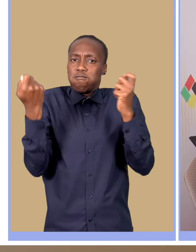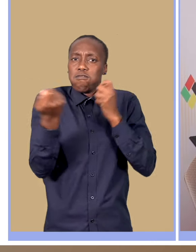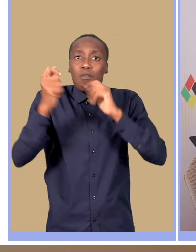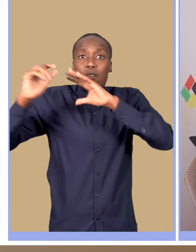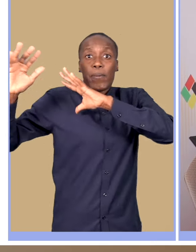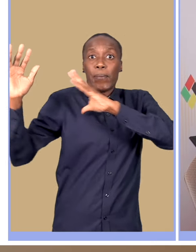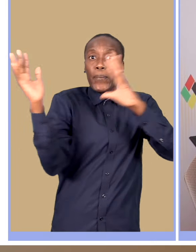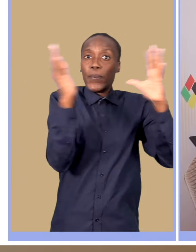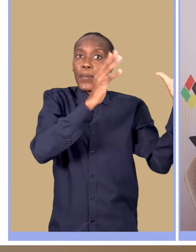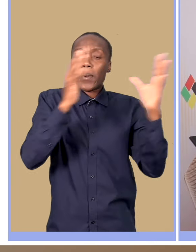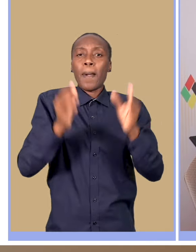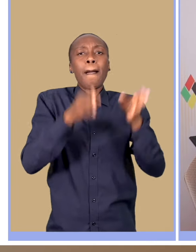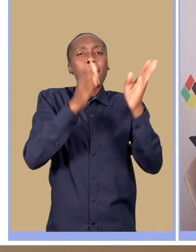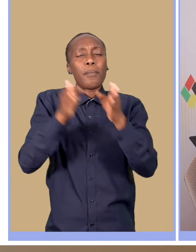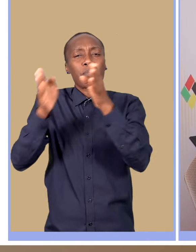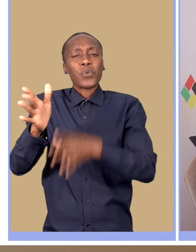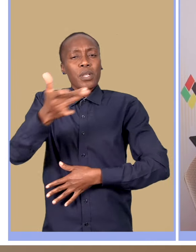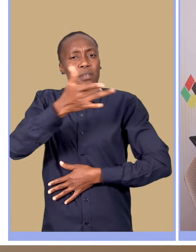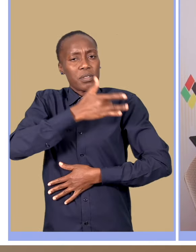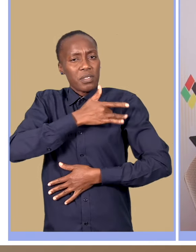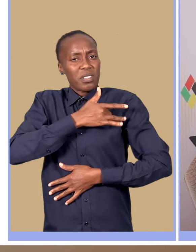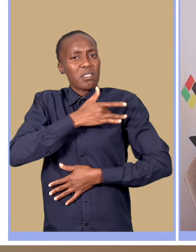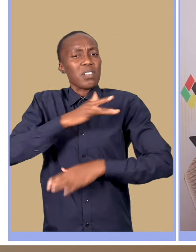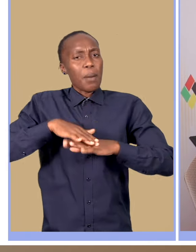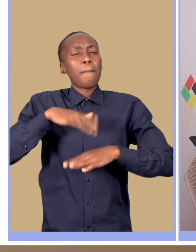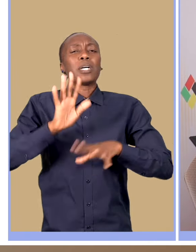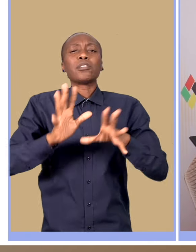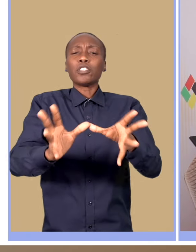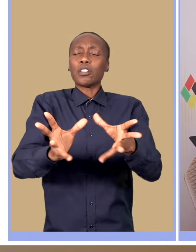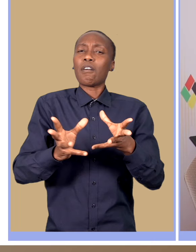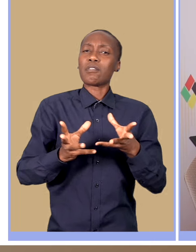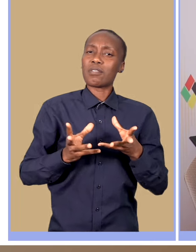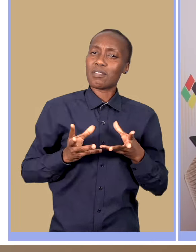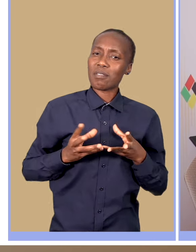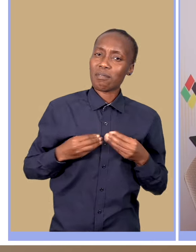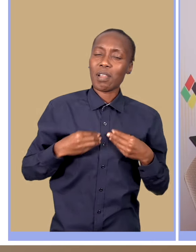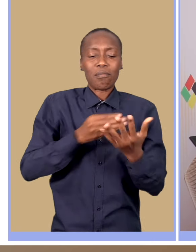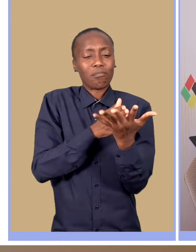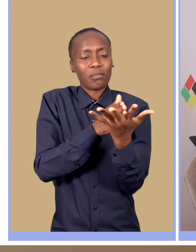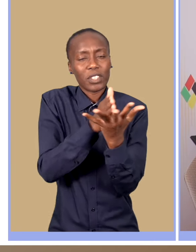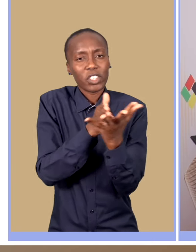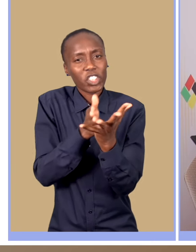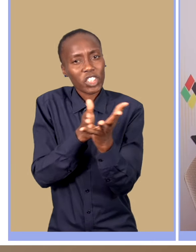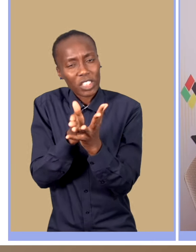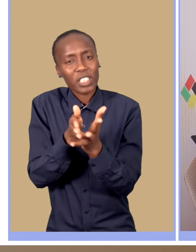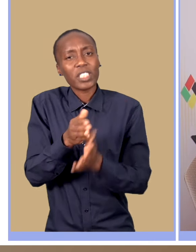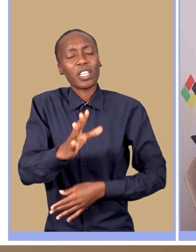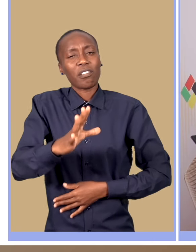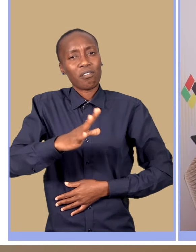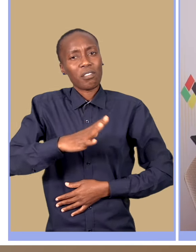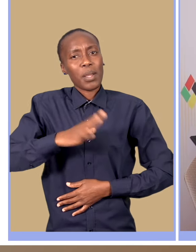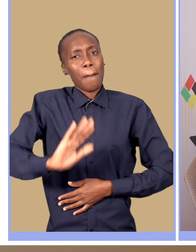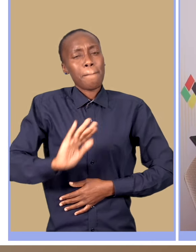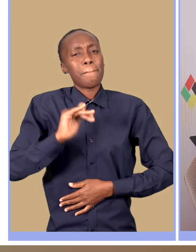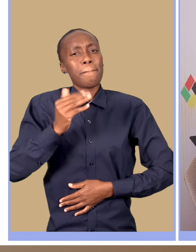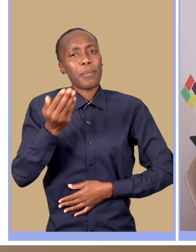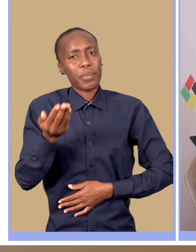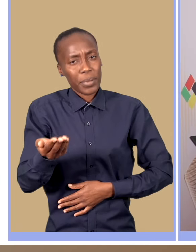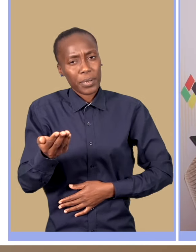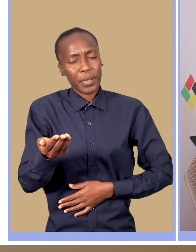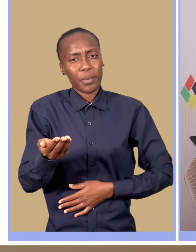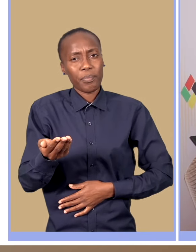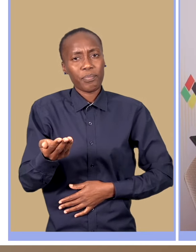esses eventos, para que as pessoas possam estar mais confortáveis em aceitar essas estratégias que são adotadas